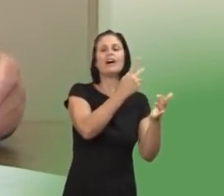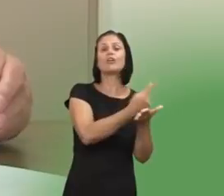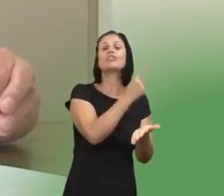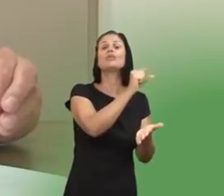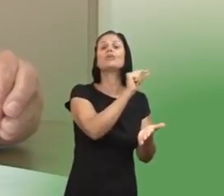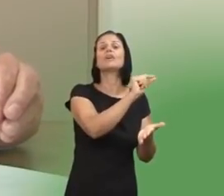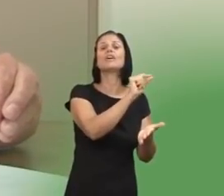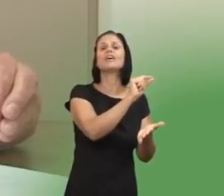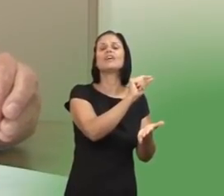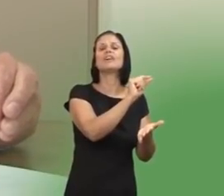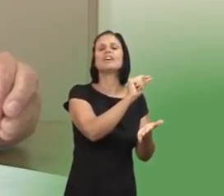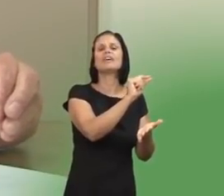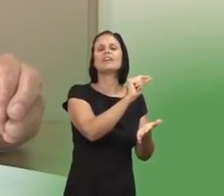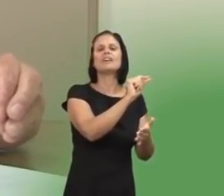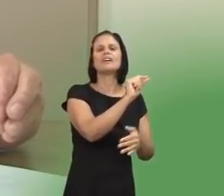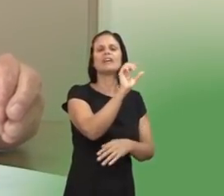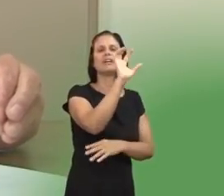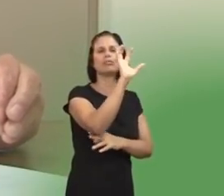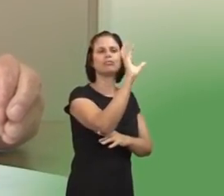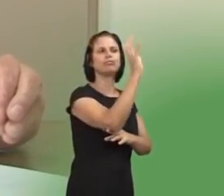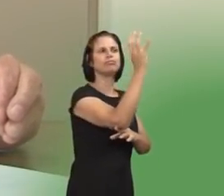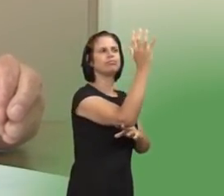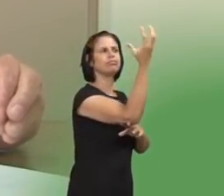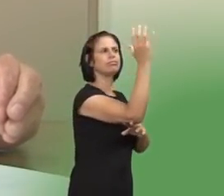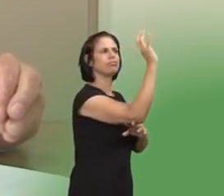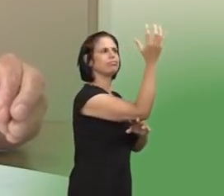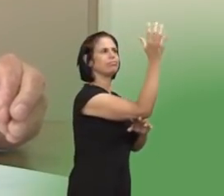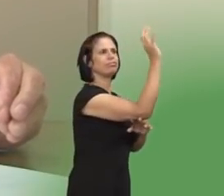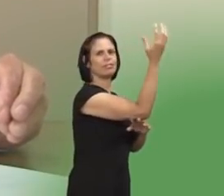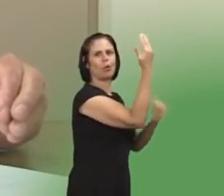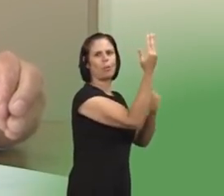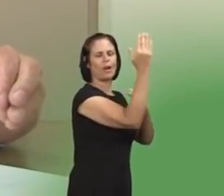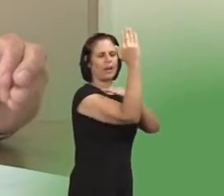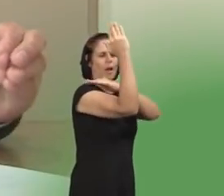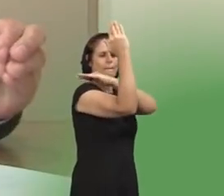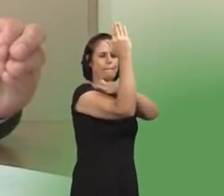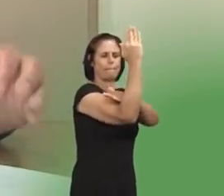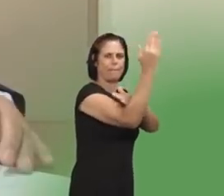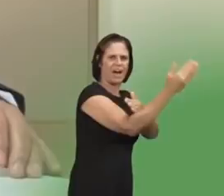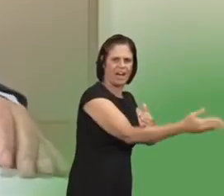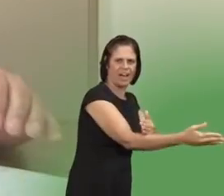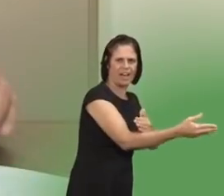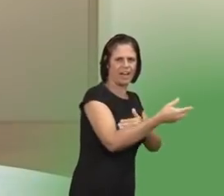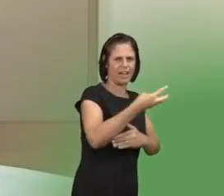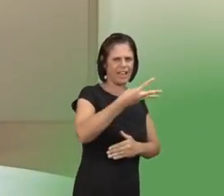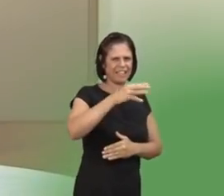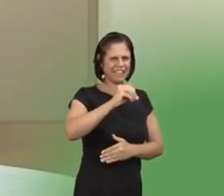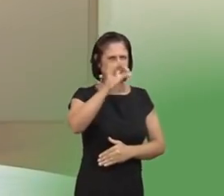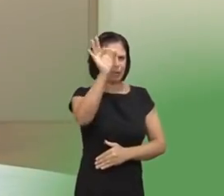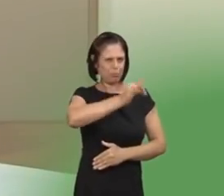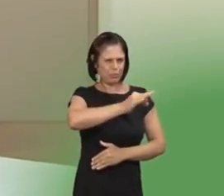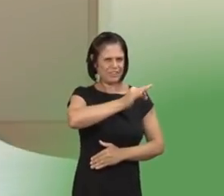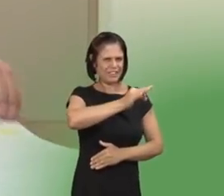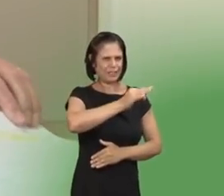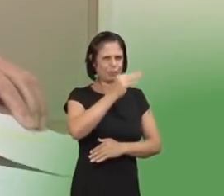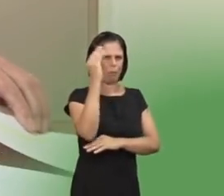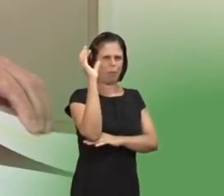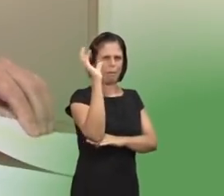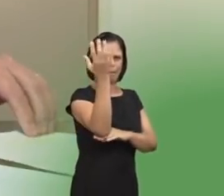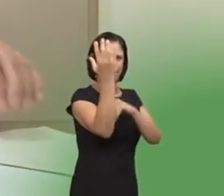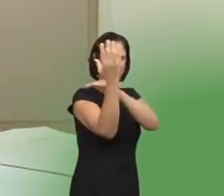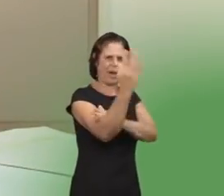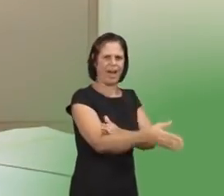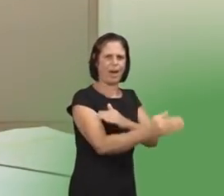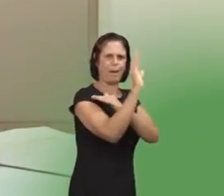uma destruição de parte da natureza ali, o verde, né? Terça parte do verde foi destruído ali, e